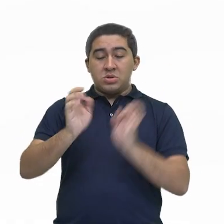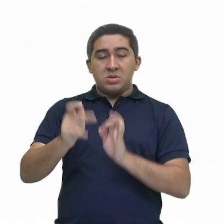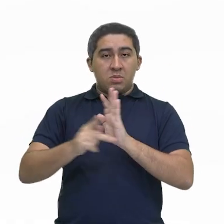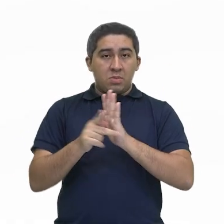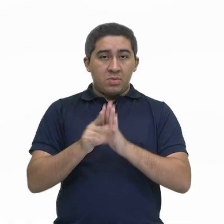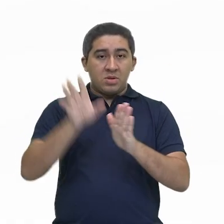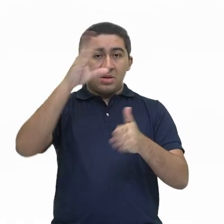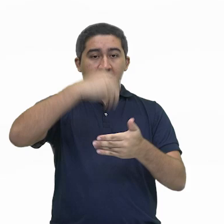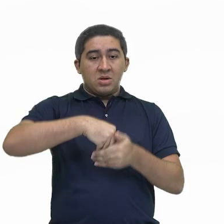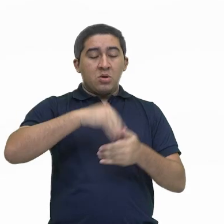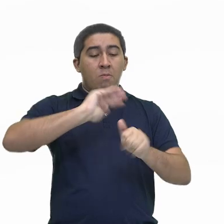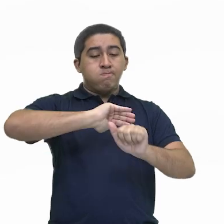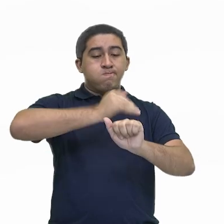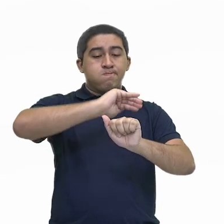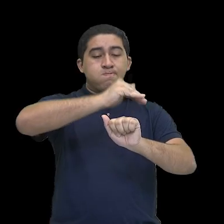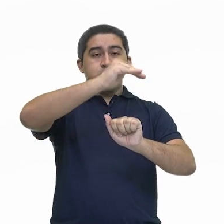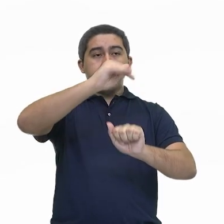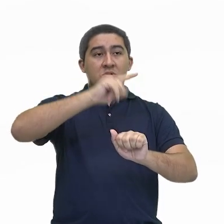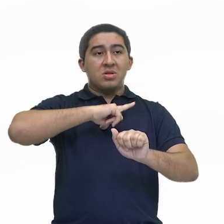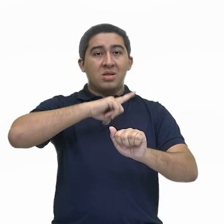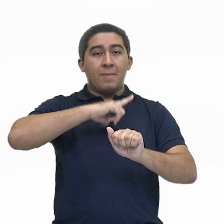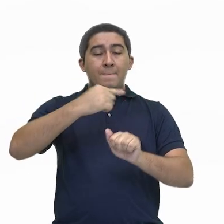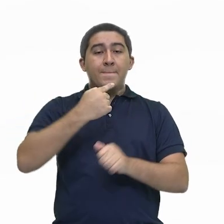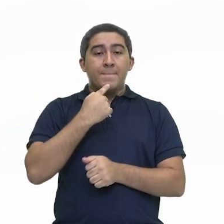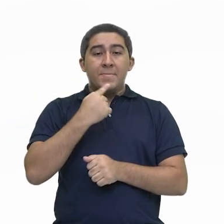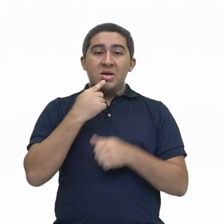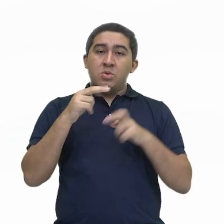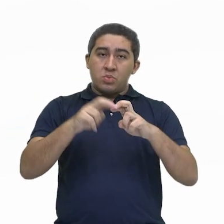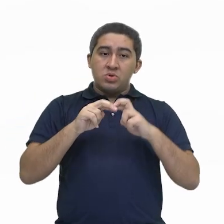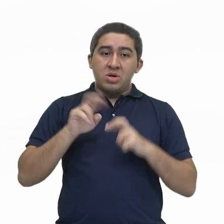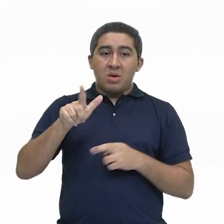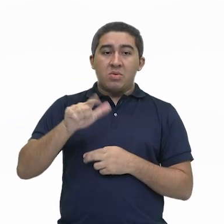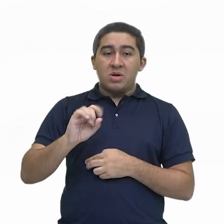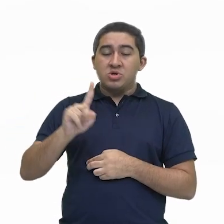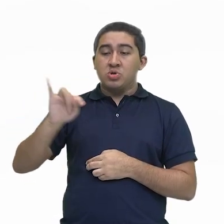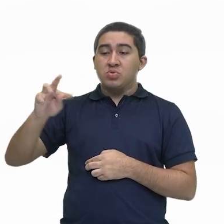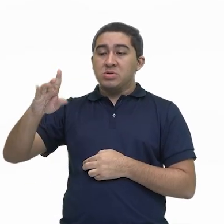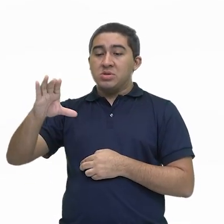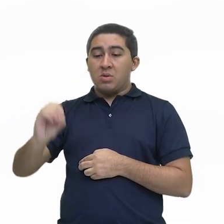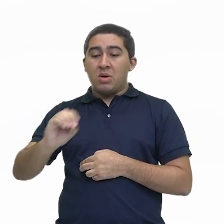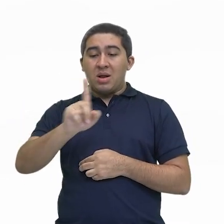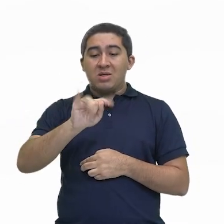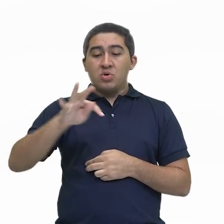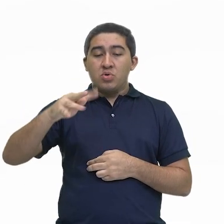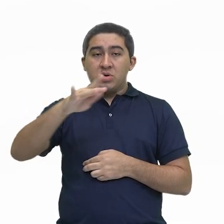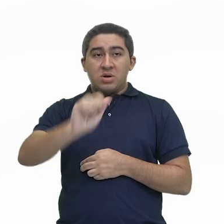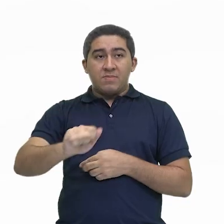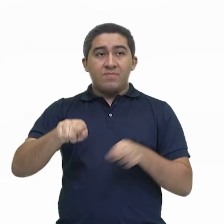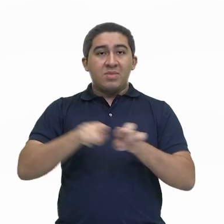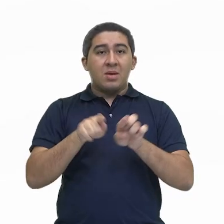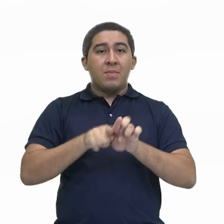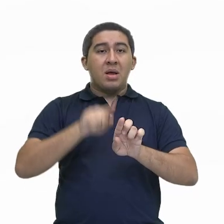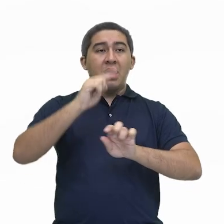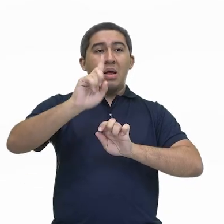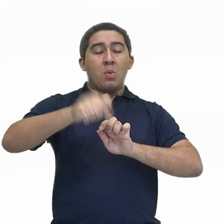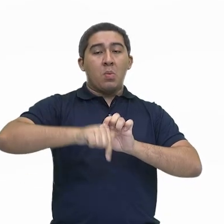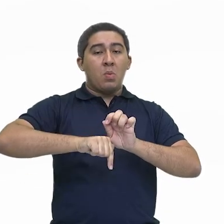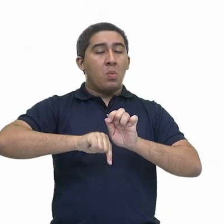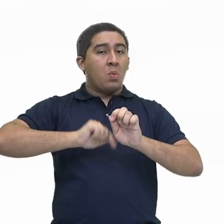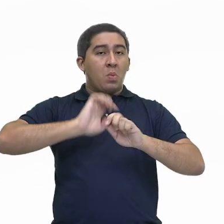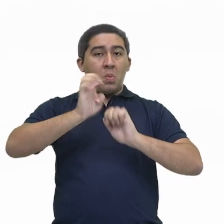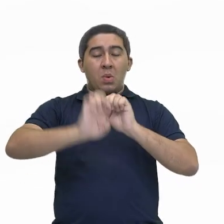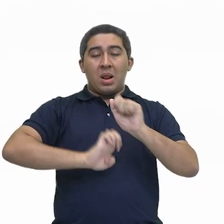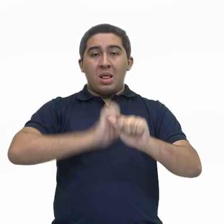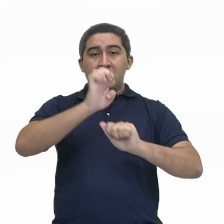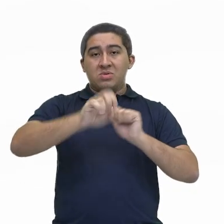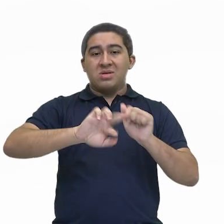nas diferentes camadas ao redor do núcleo. Então, por isso que ela é chamada aí de distribuição eletrônica. E os elétrons, eles não são